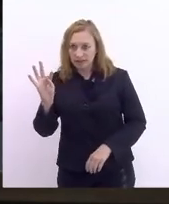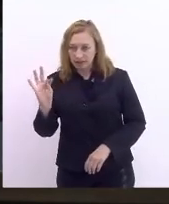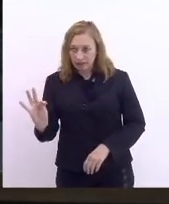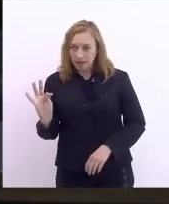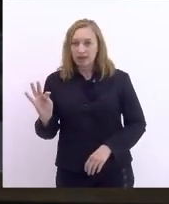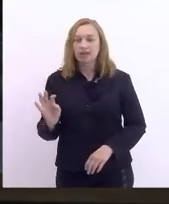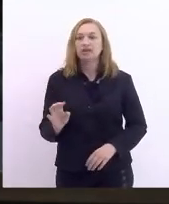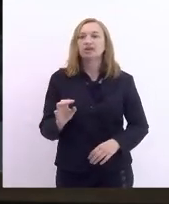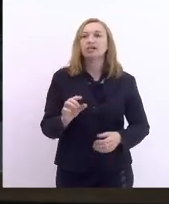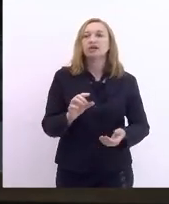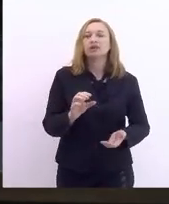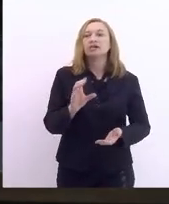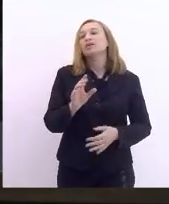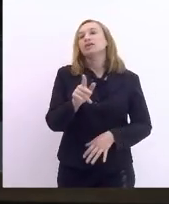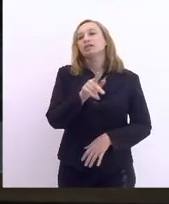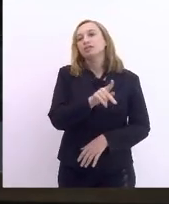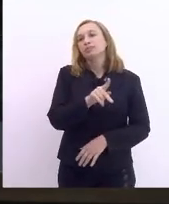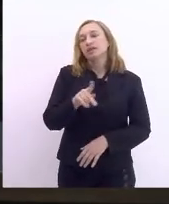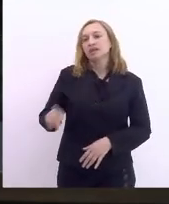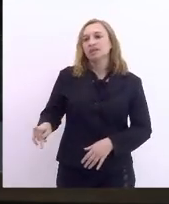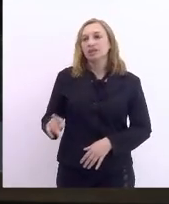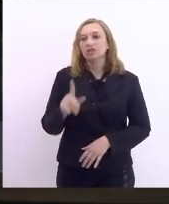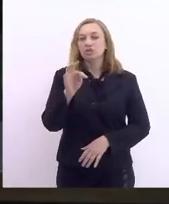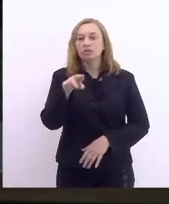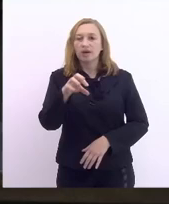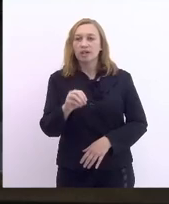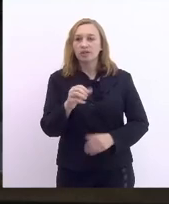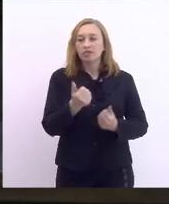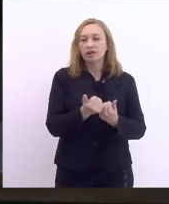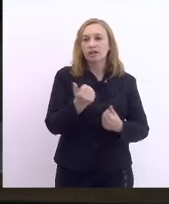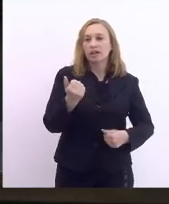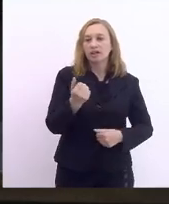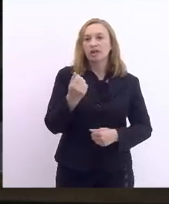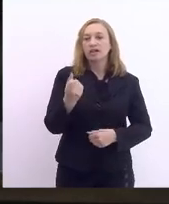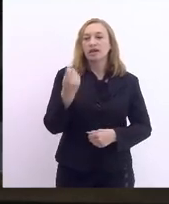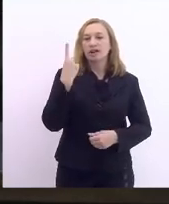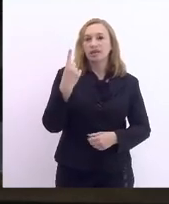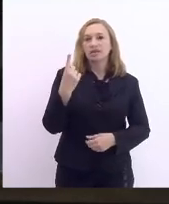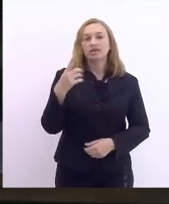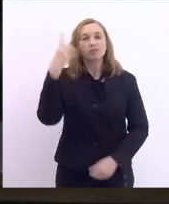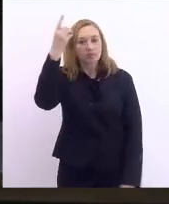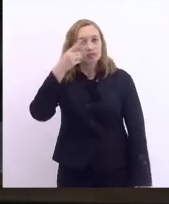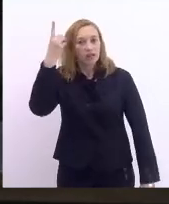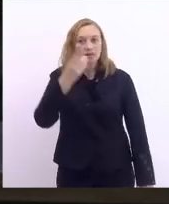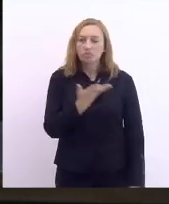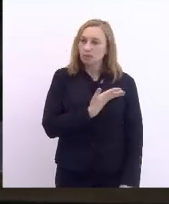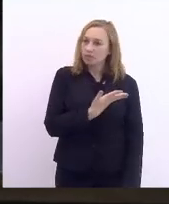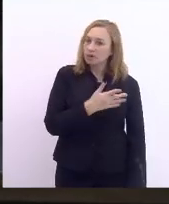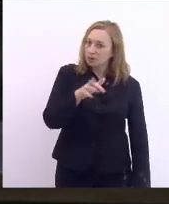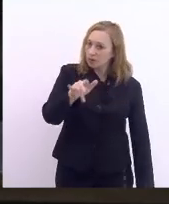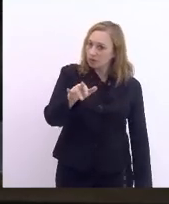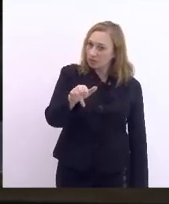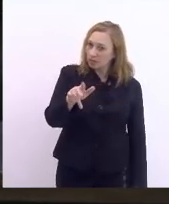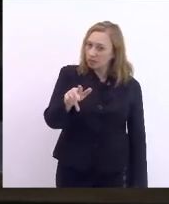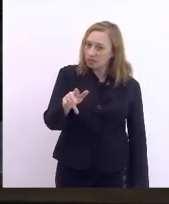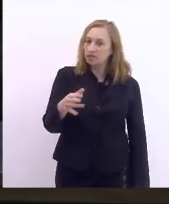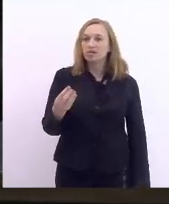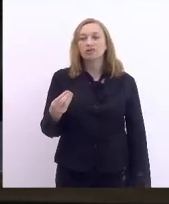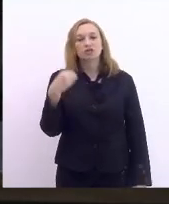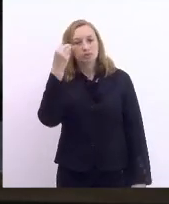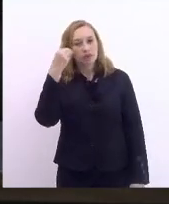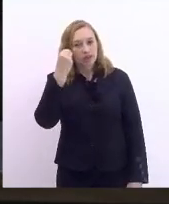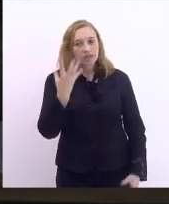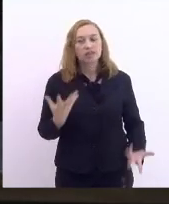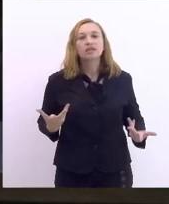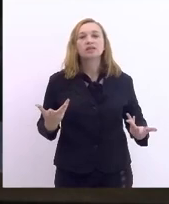do seu presidente eleito Gilberto Palmares ex-deputado um irmão grande amigo e companheiro do qual tive o prazer de conviver